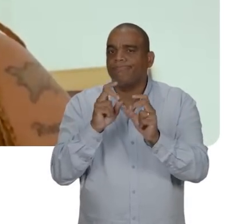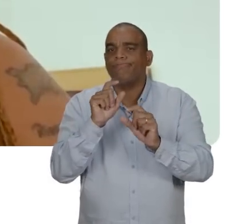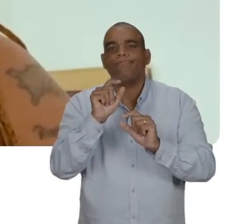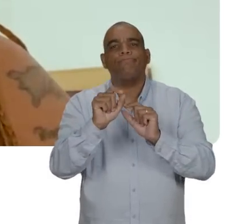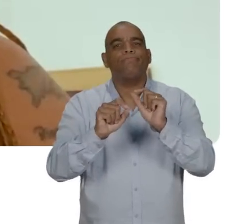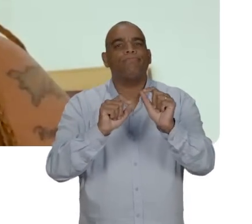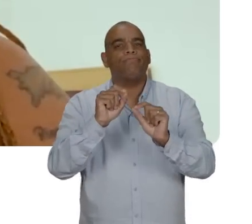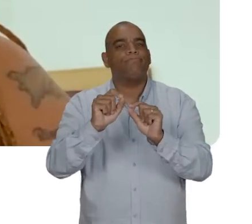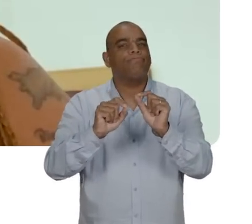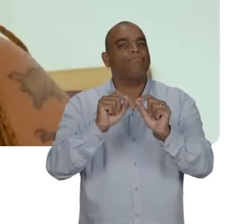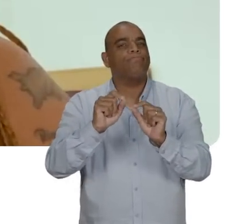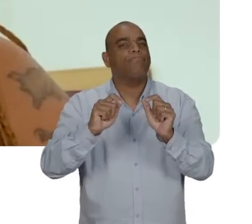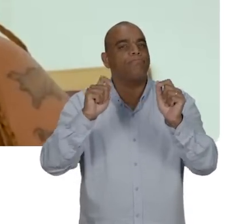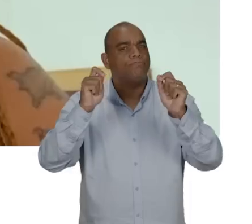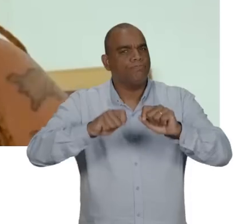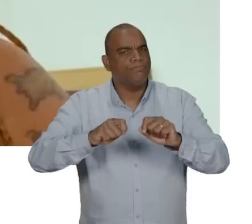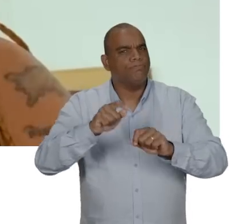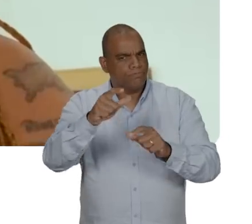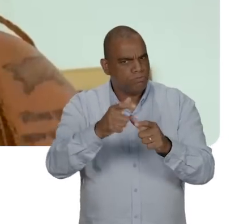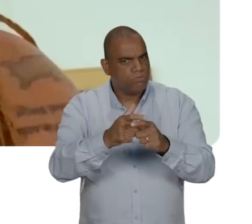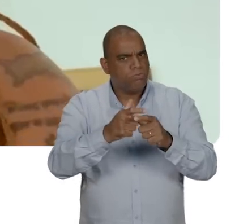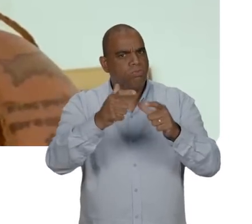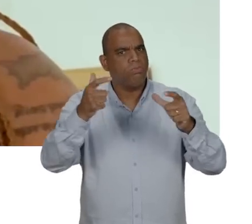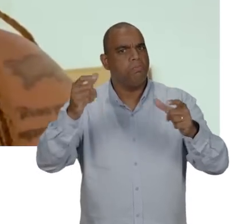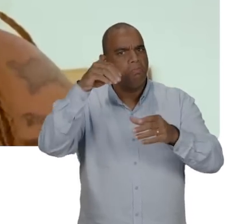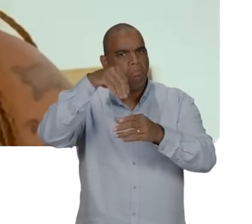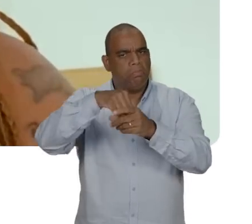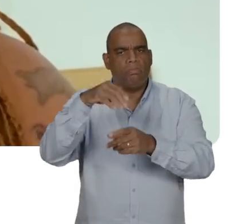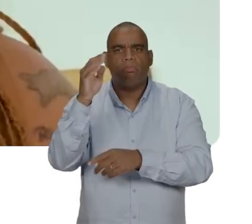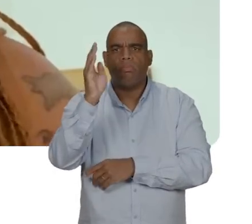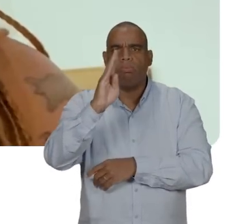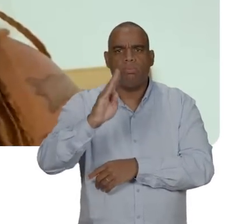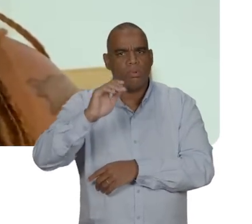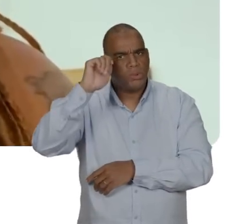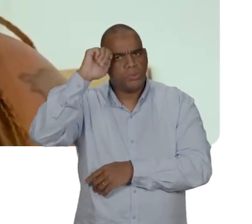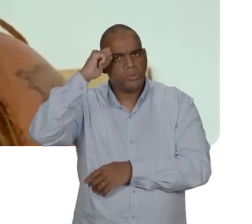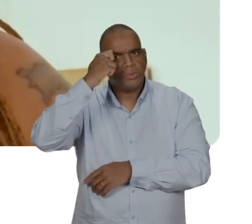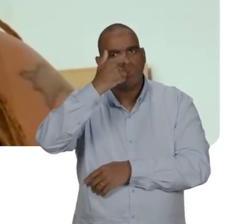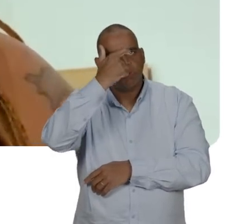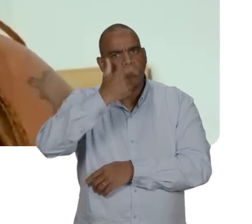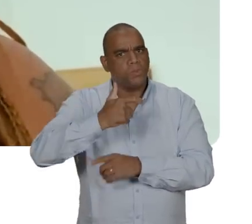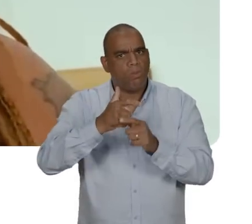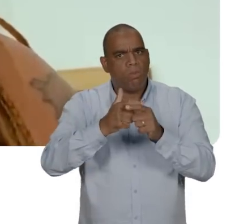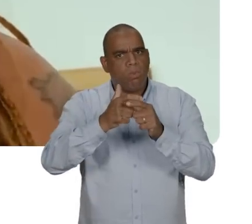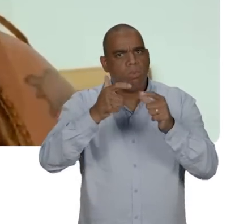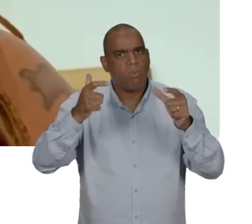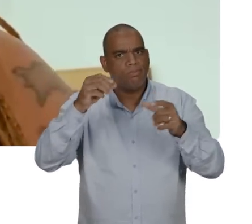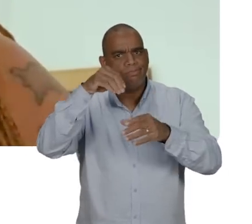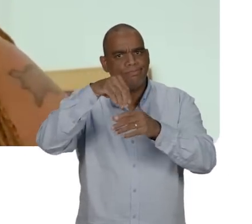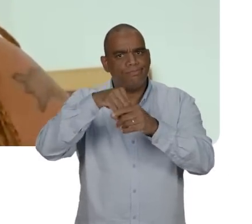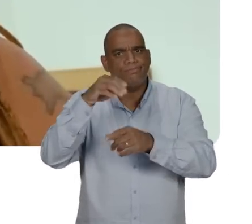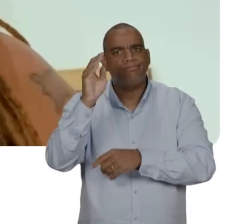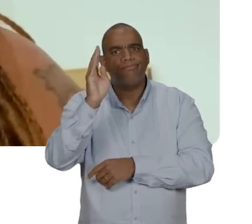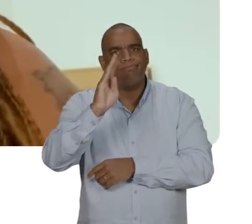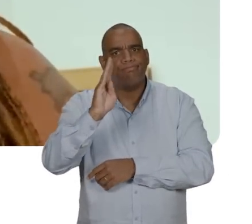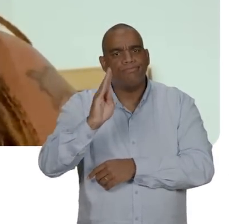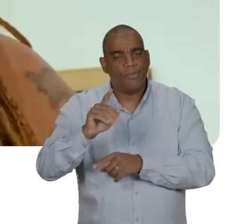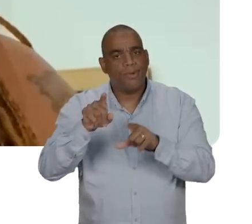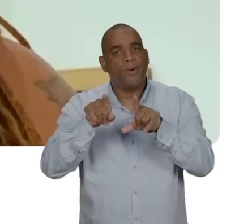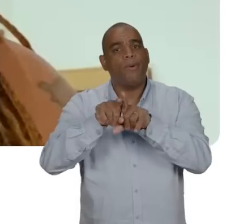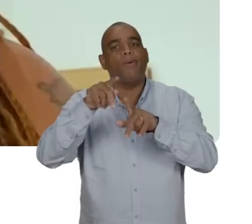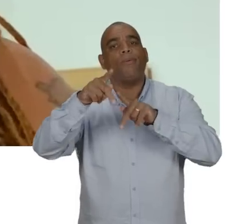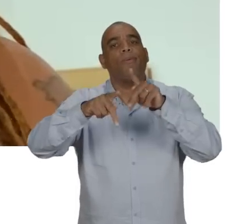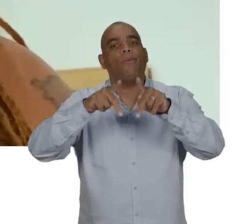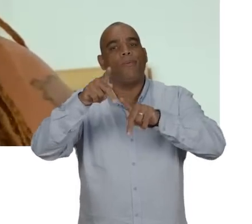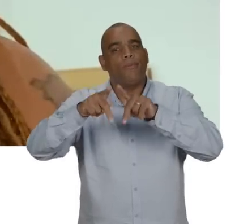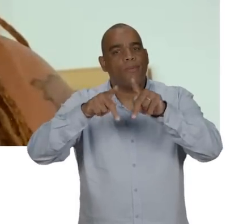gente percebe é que, independente de sermos a maioria do país, né, das pessoas negras serem a maioria do país,